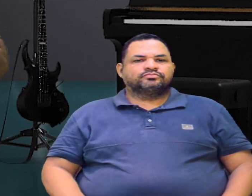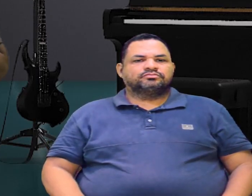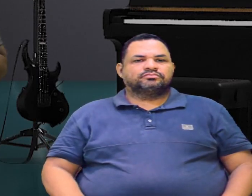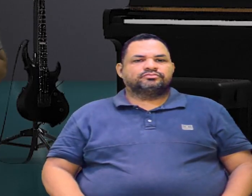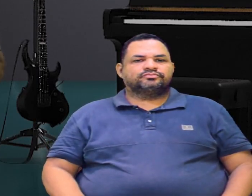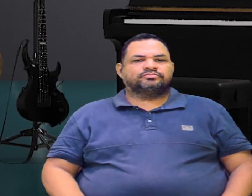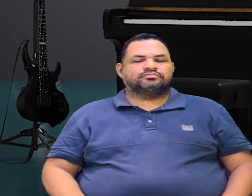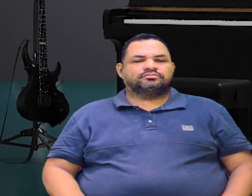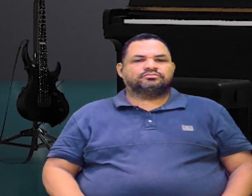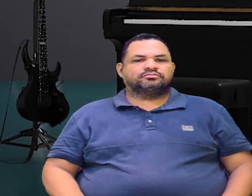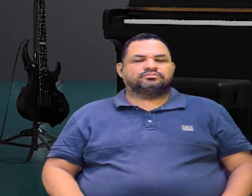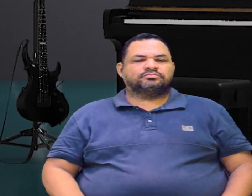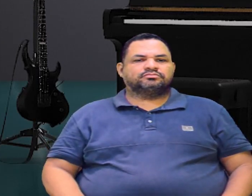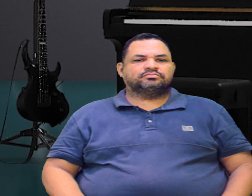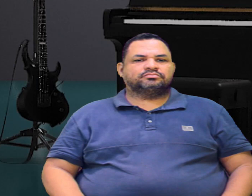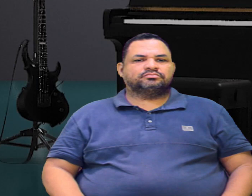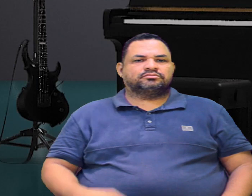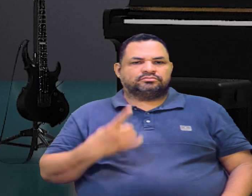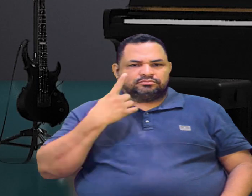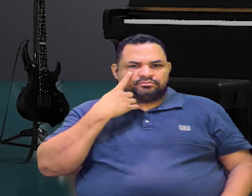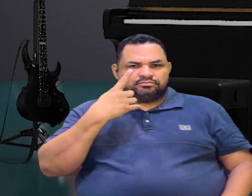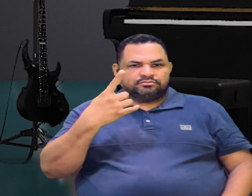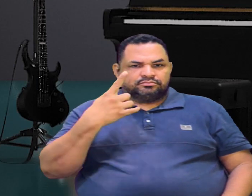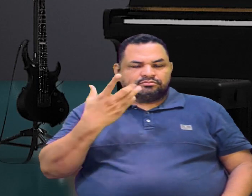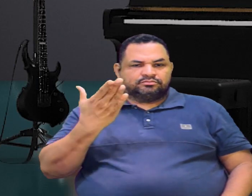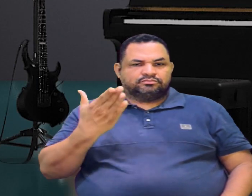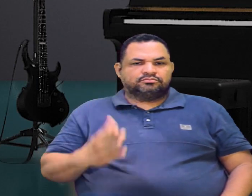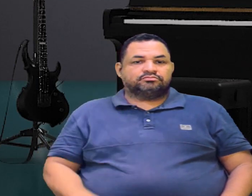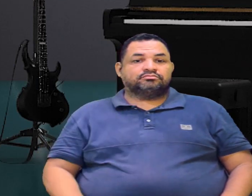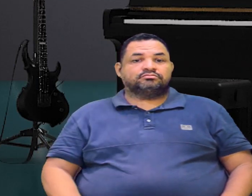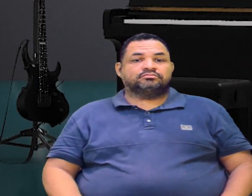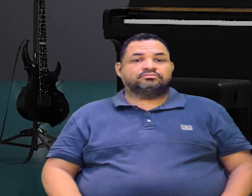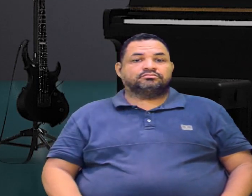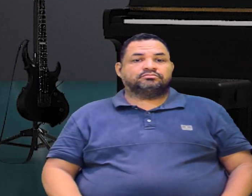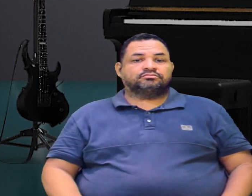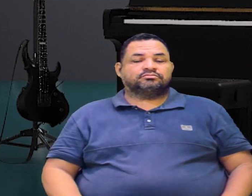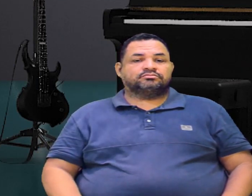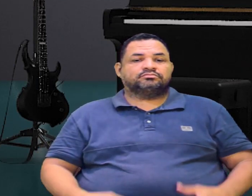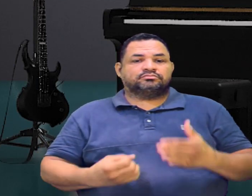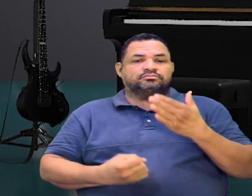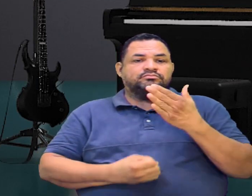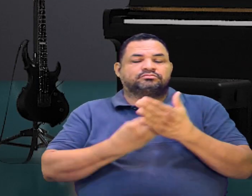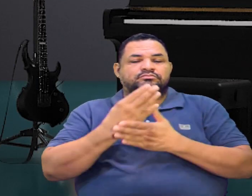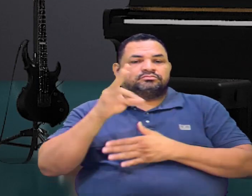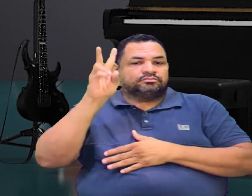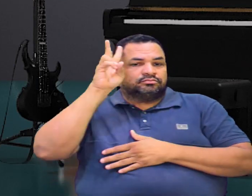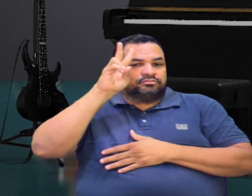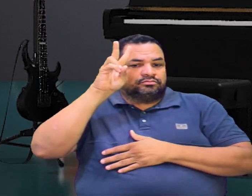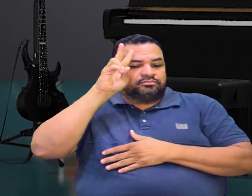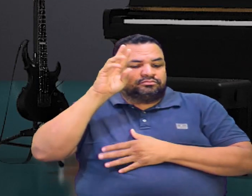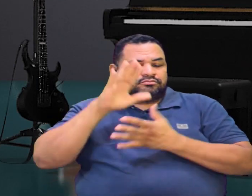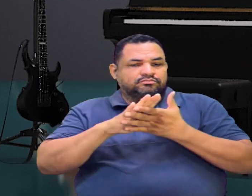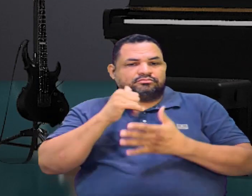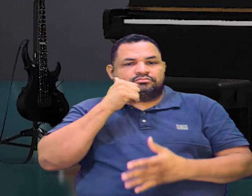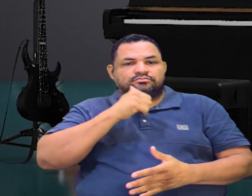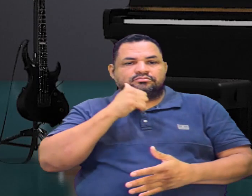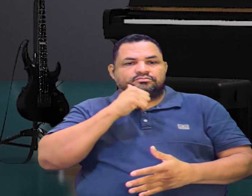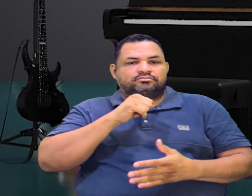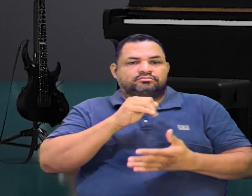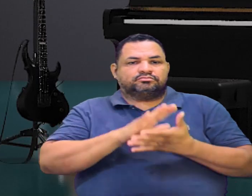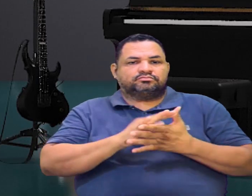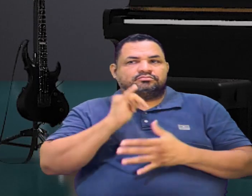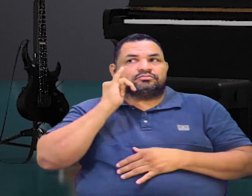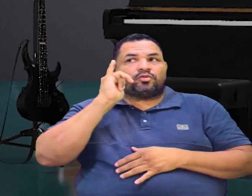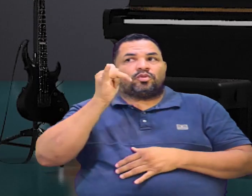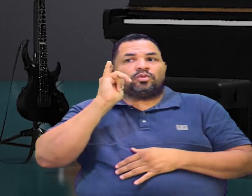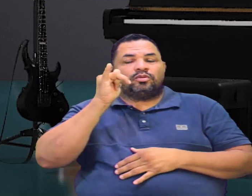dorama também, então eu estava vendo e apareceu uma história de uma mulher que ela era contadora